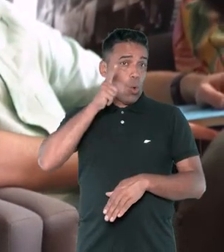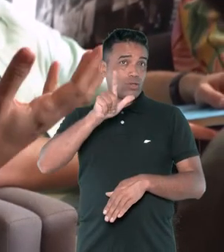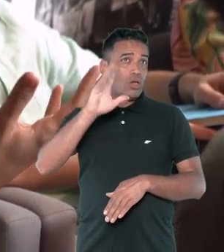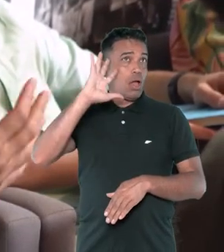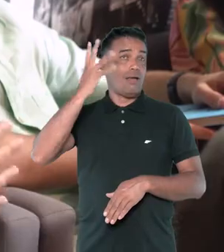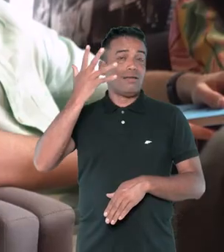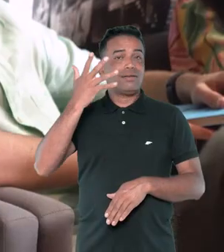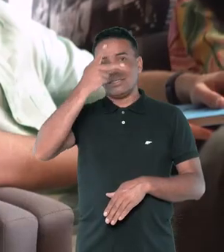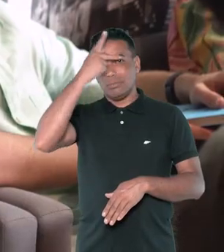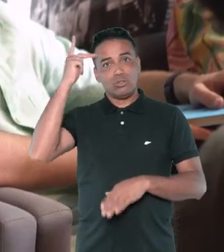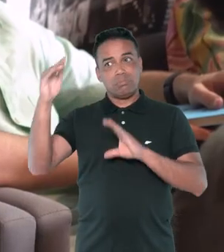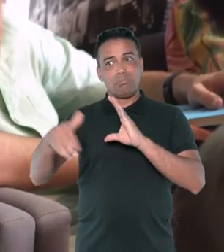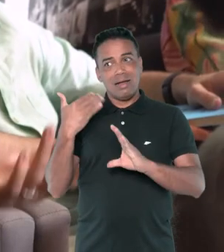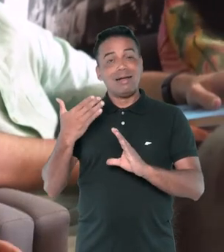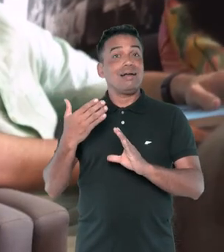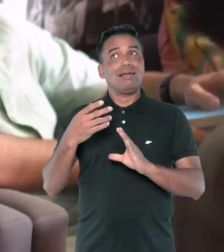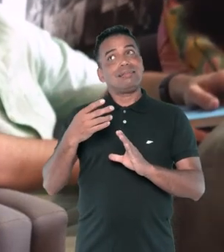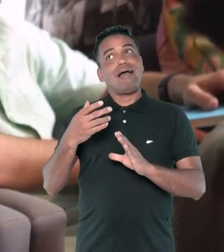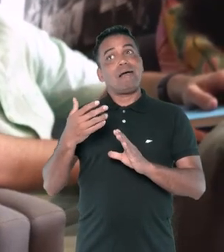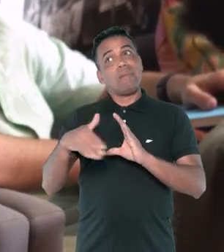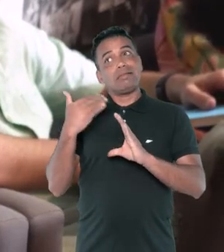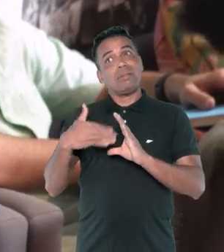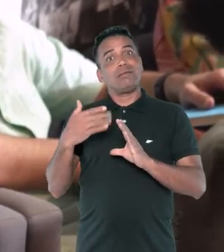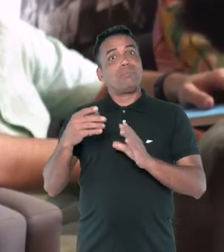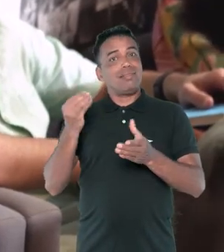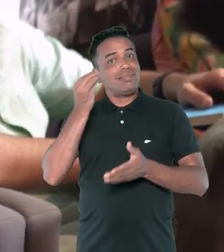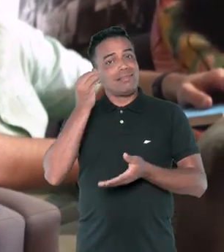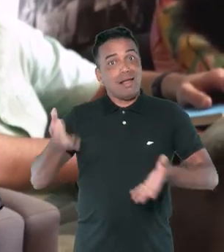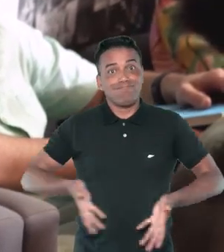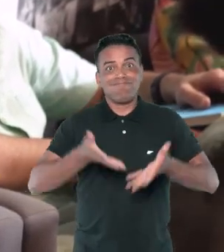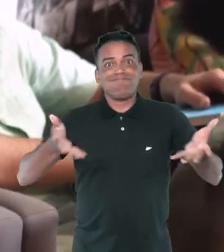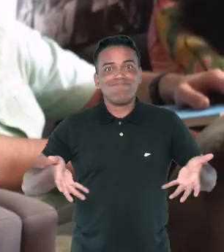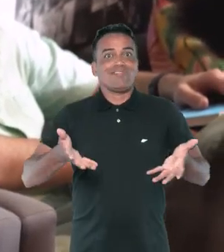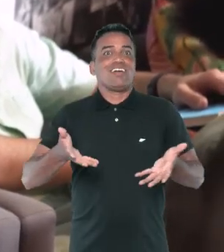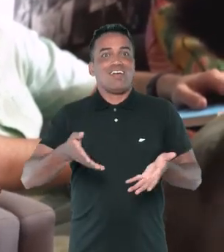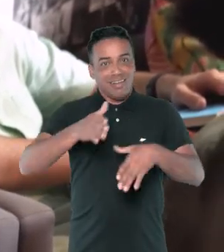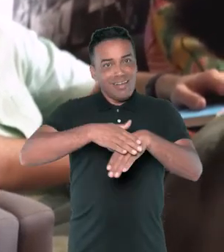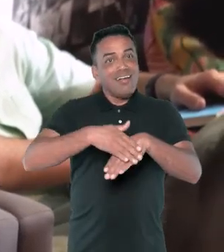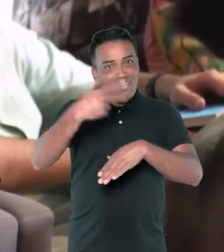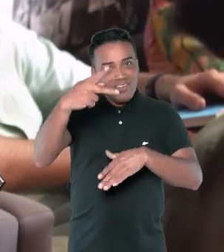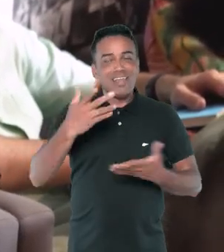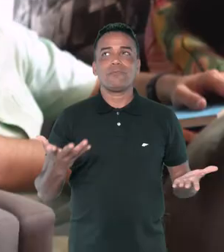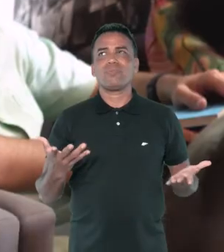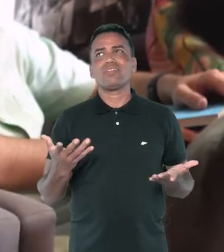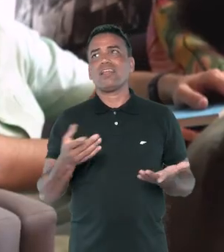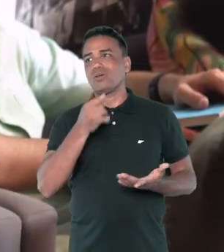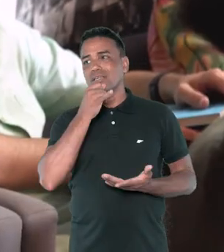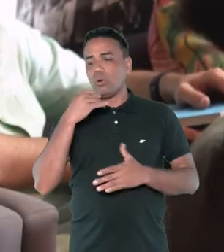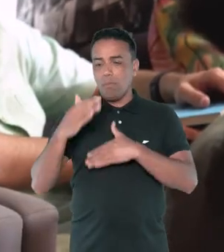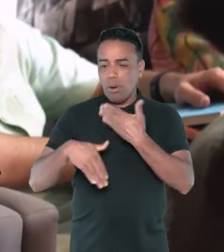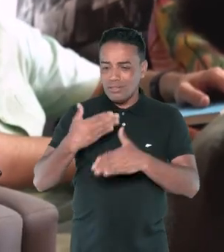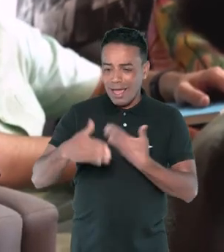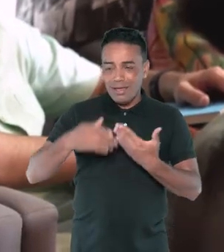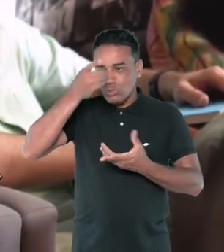te mandam coisas, acho que na tentativa de te inspirar também. Então, sobre esse processo